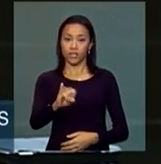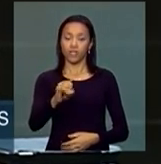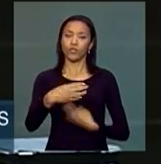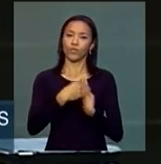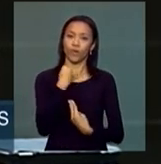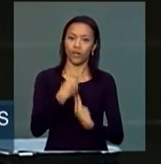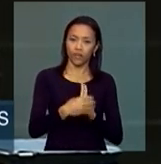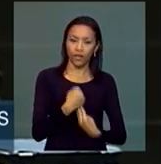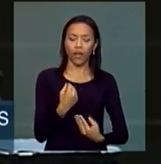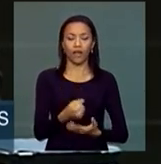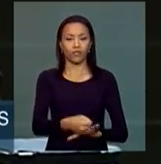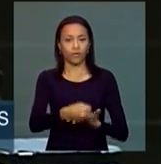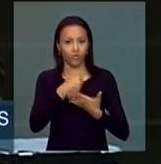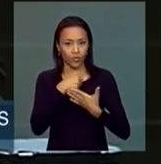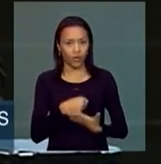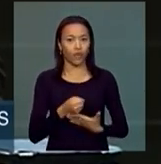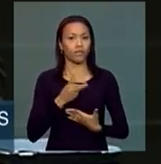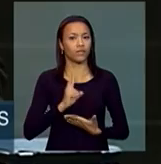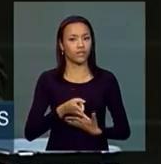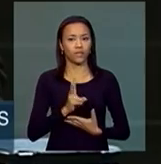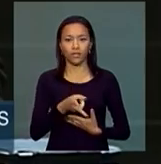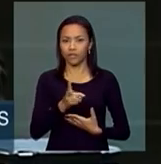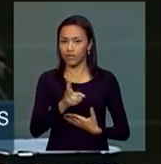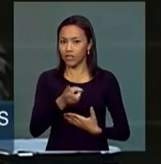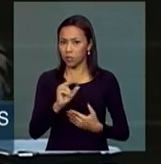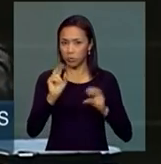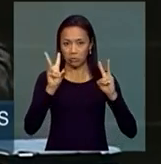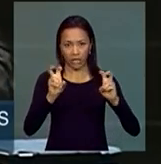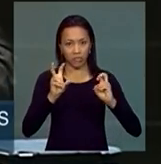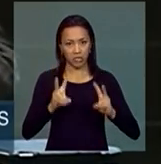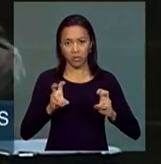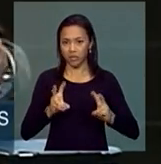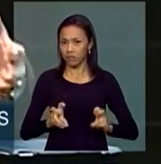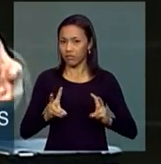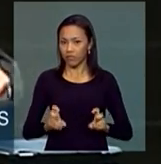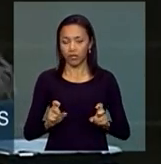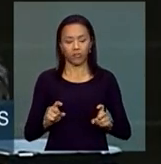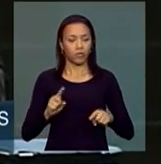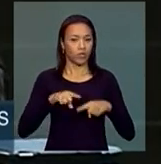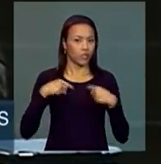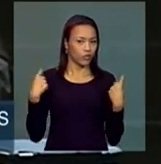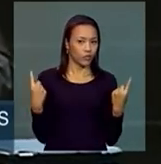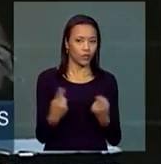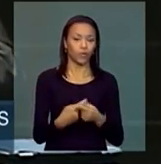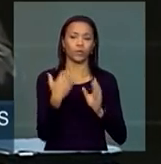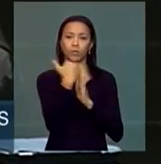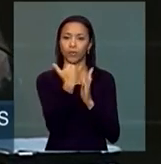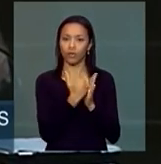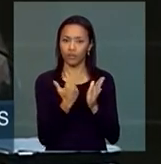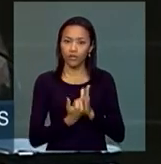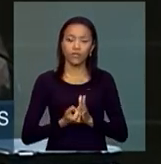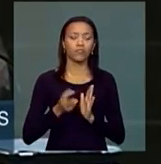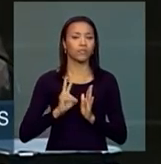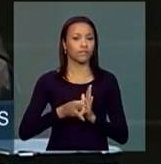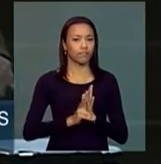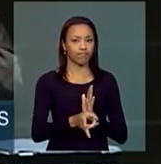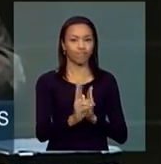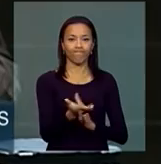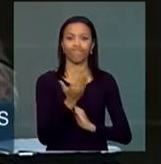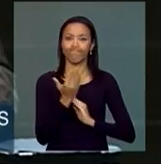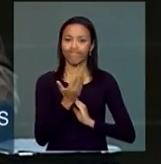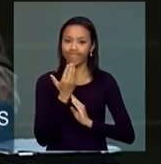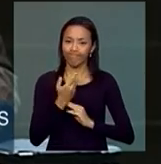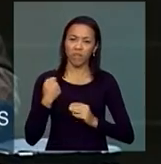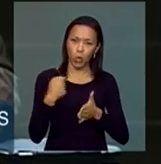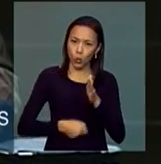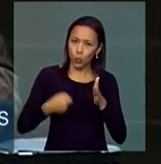nos apoiado, em todos os temas que nós, em todos os programas, em todas as lutas e